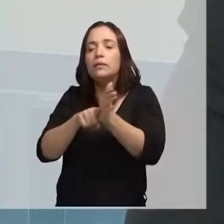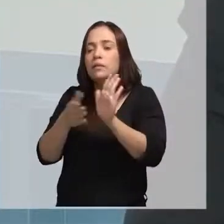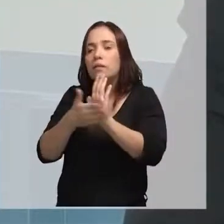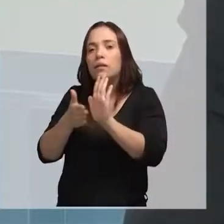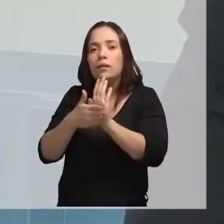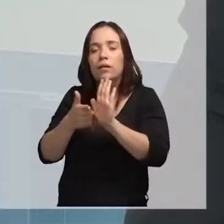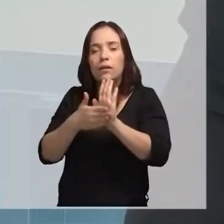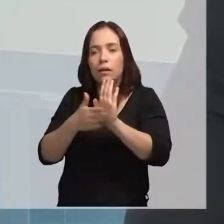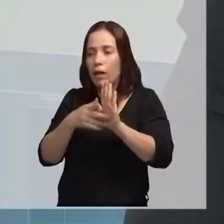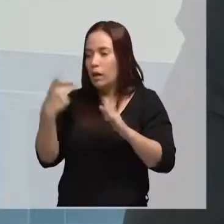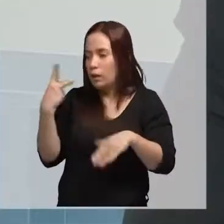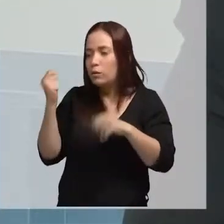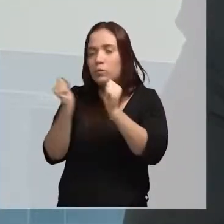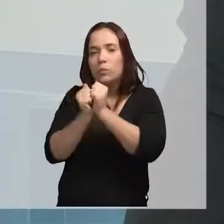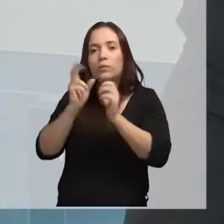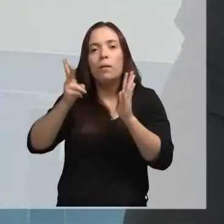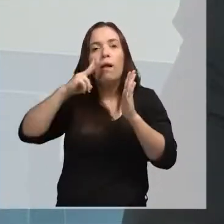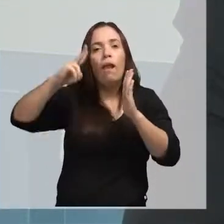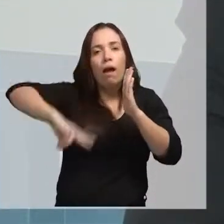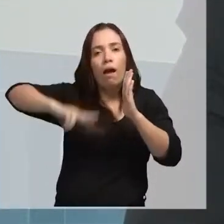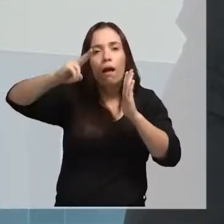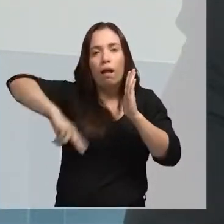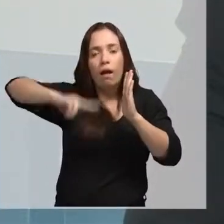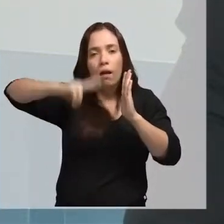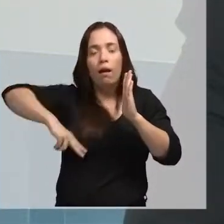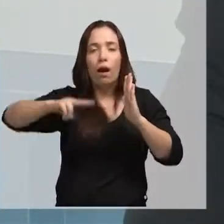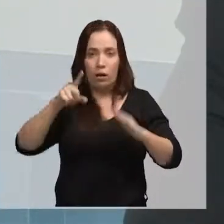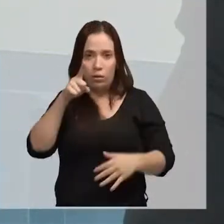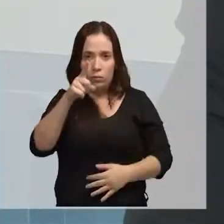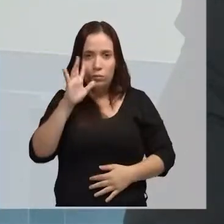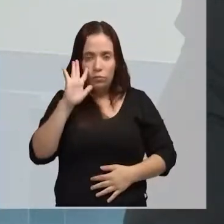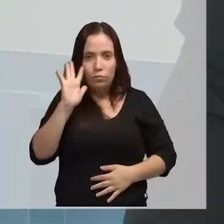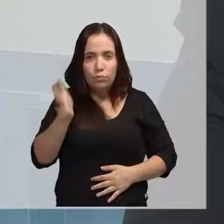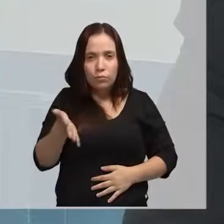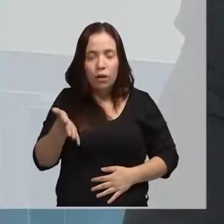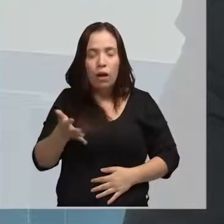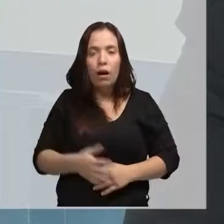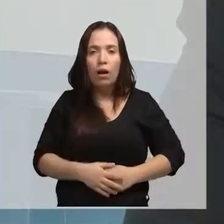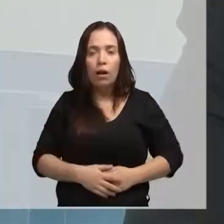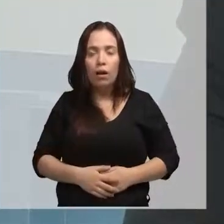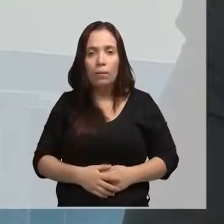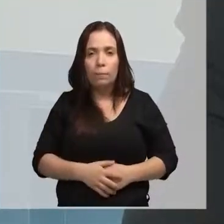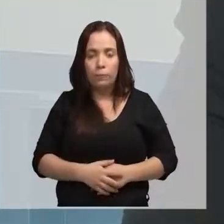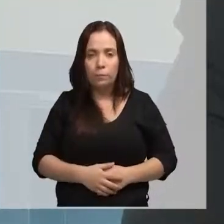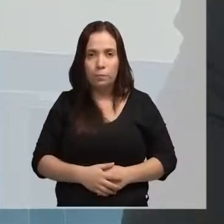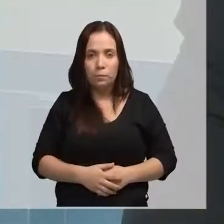eu, essa história. Você já viu alguma vez